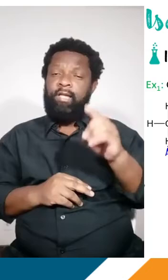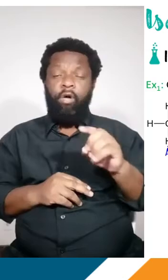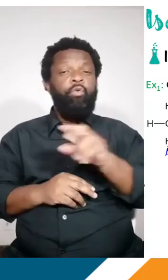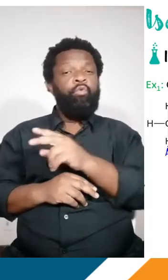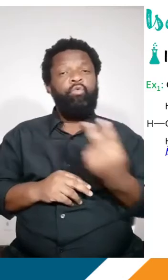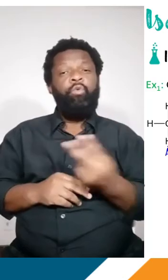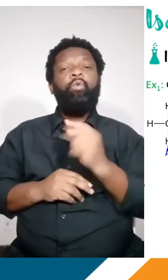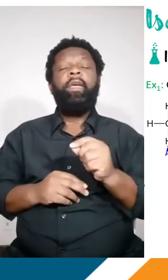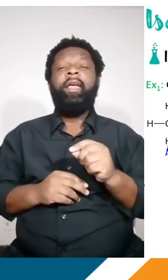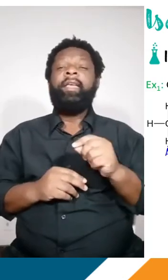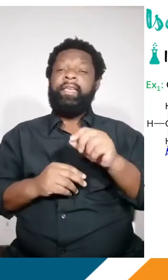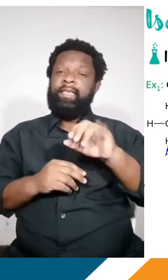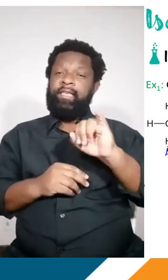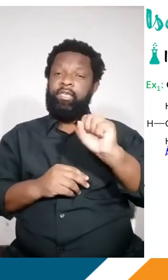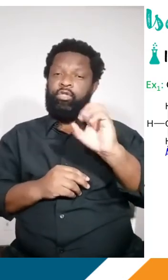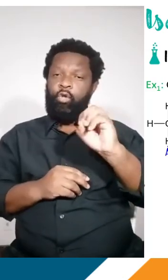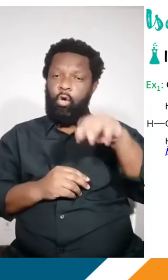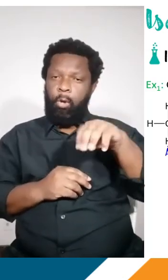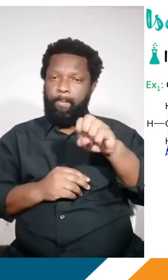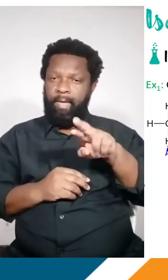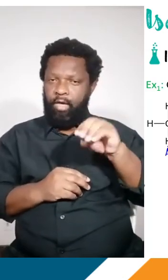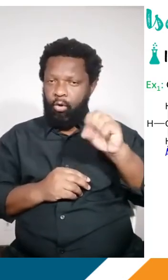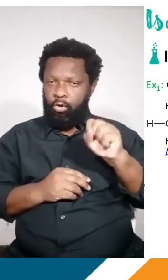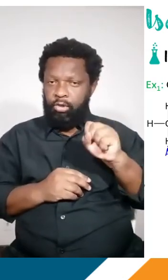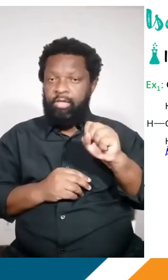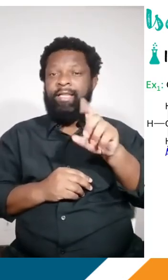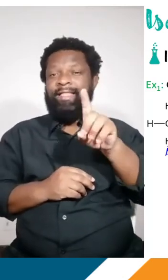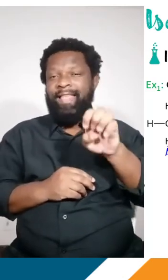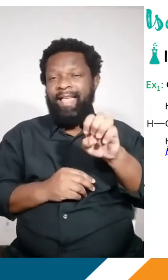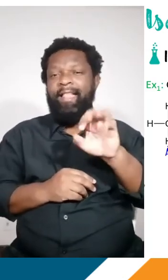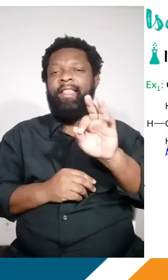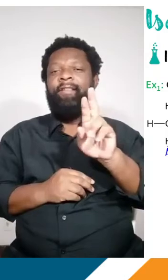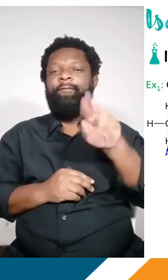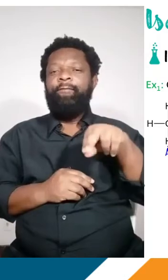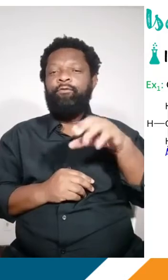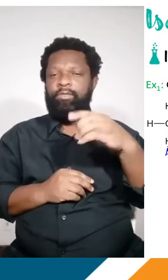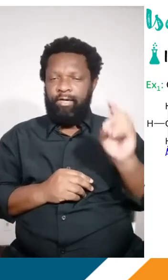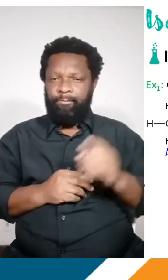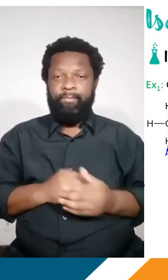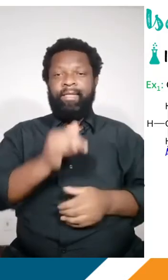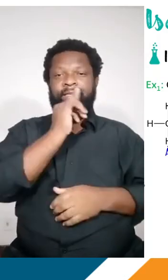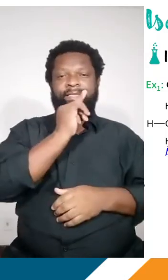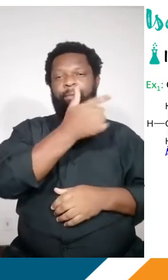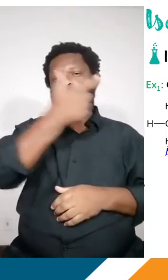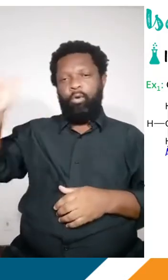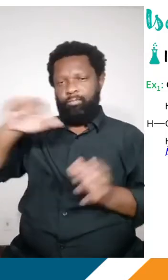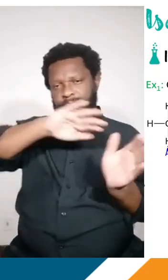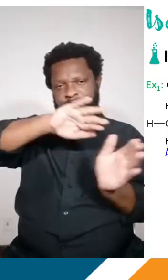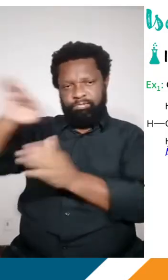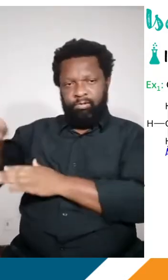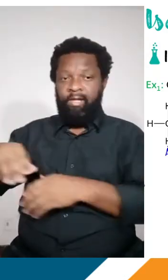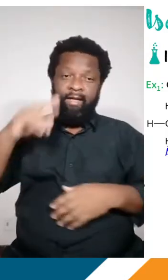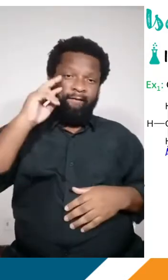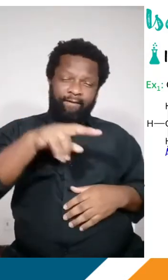que eles são isômeros de função. Um outro exemplo é o C3H6O. Vou colocar